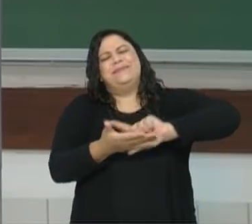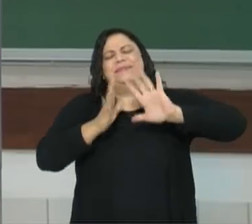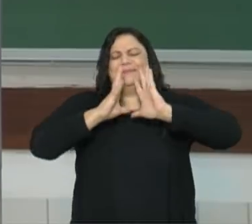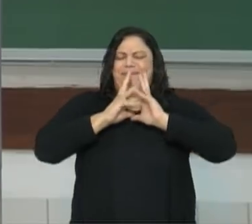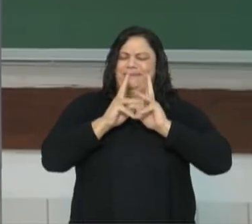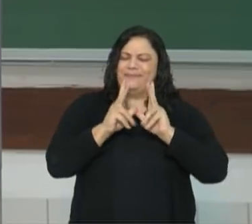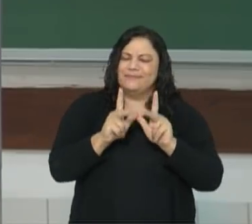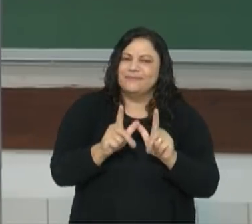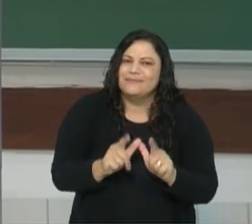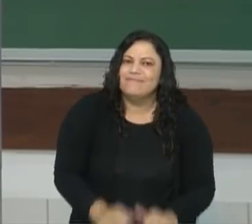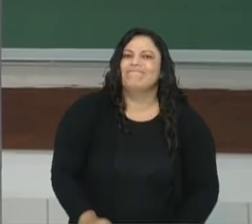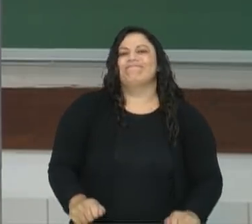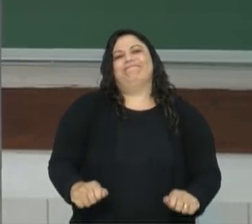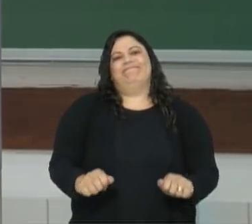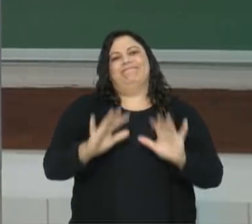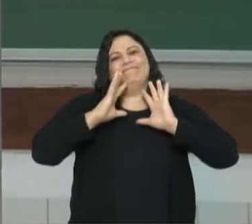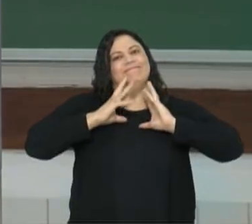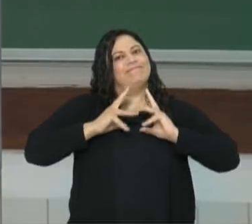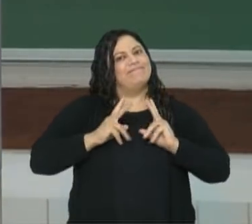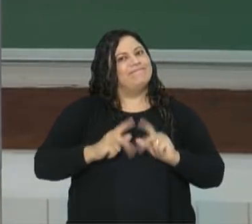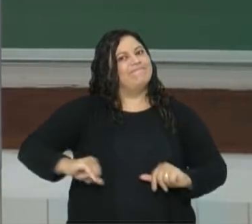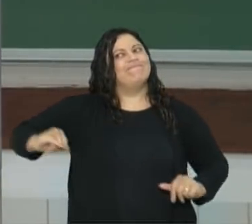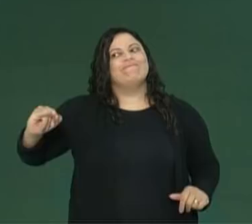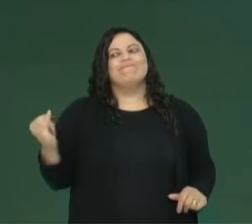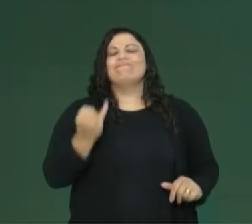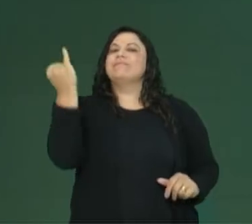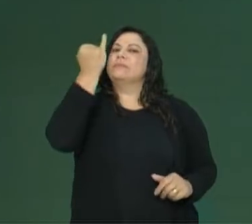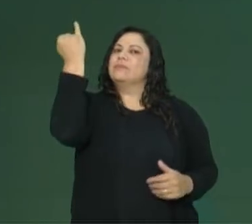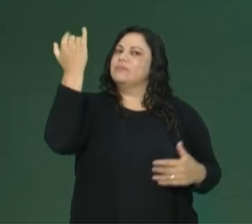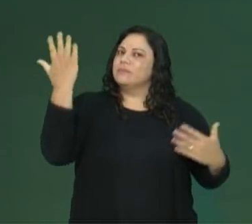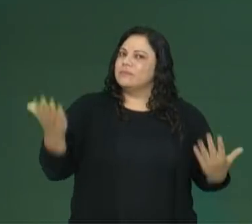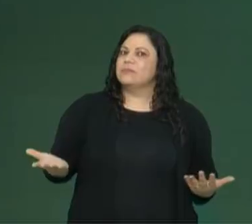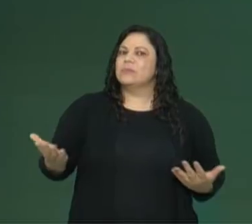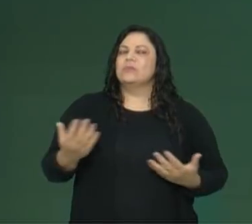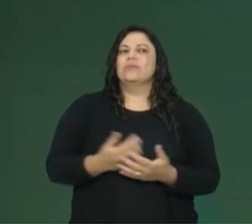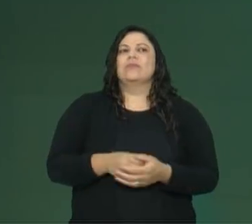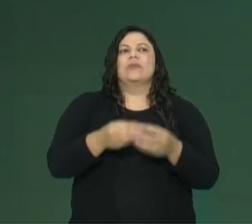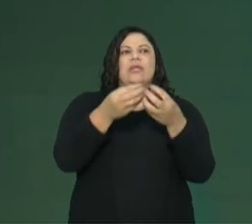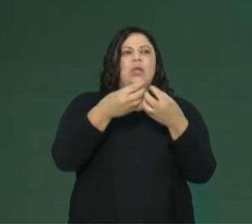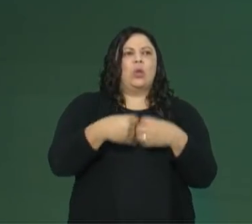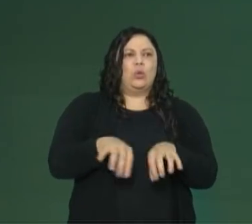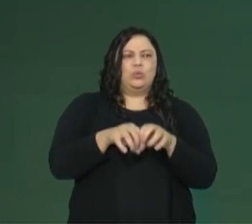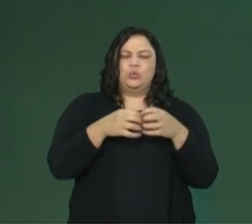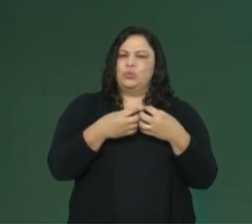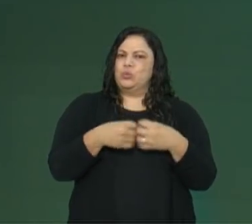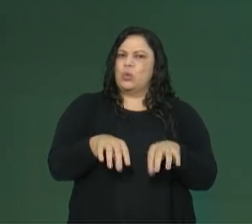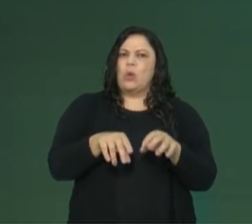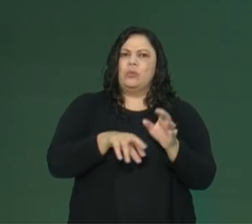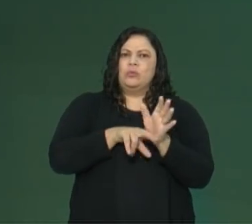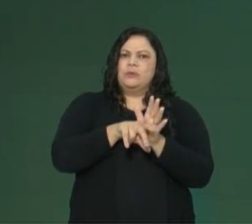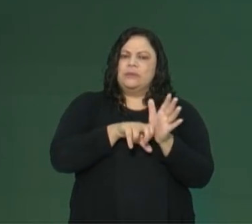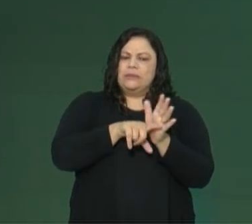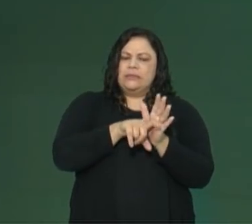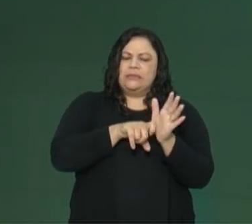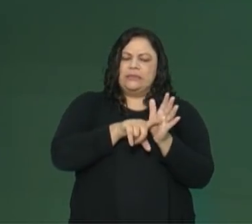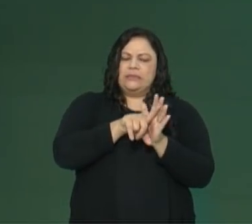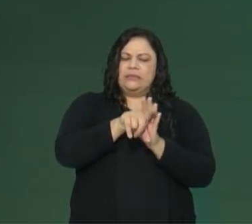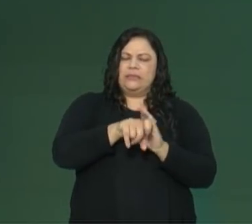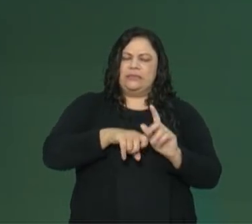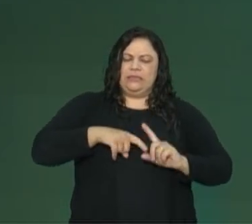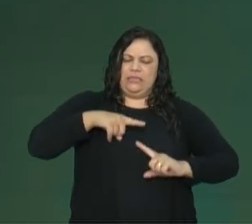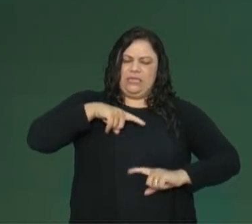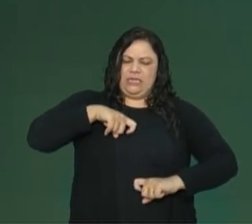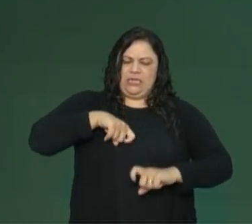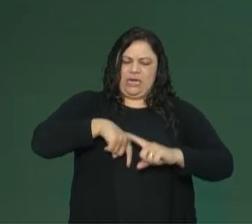hábitos ajudam a quebrar o ciclo desse verme também. Onde os ovos vão sair igual a lombriga, né? Saem do sistema digestivo e